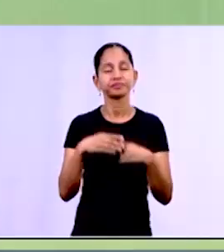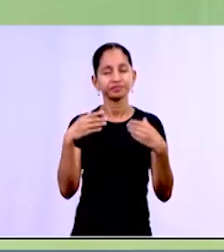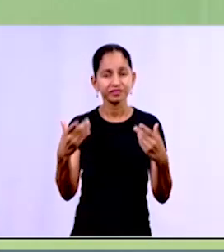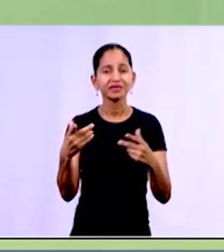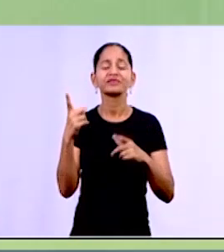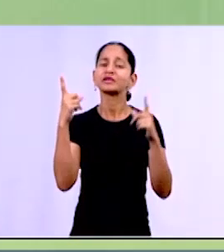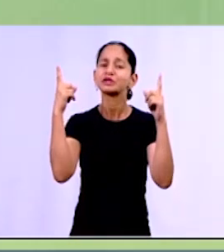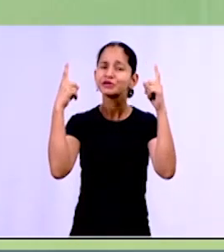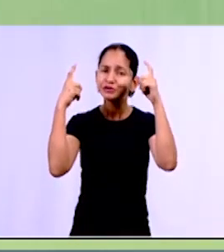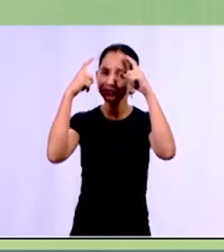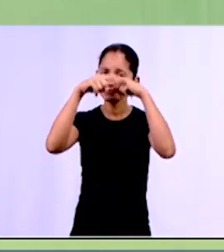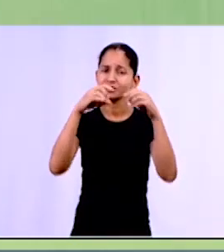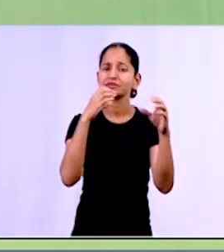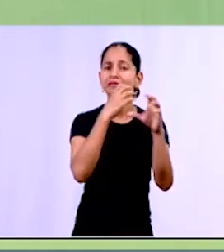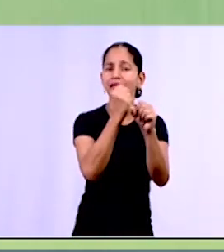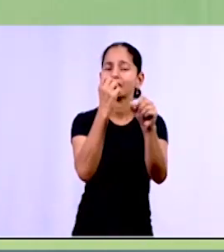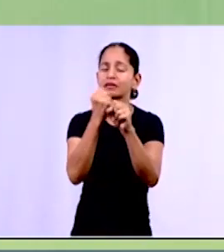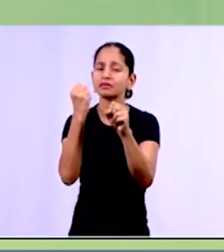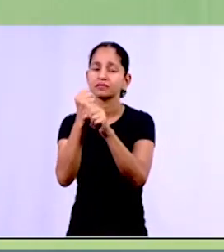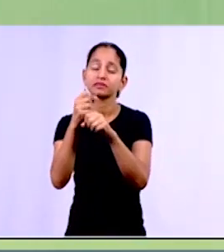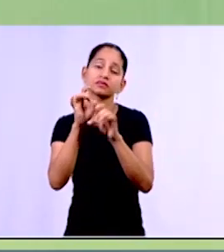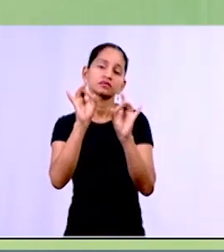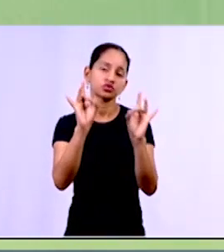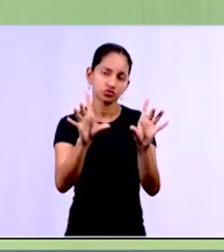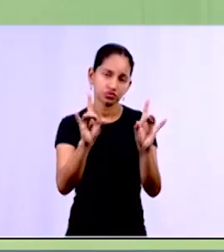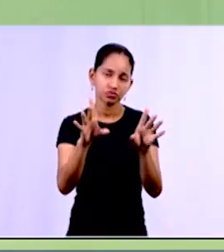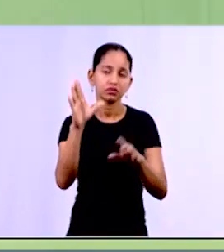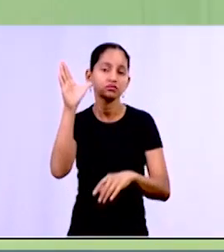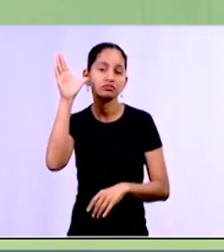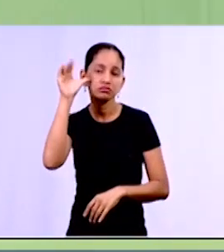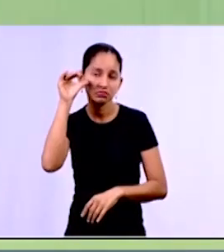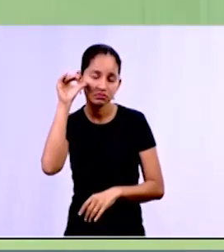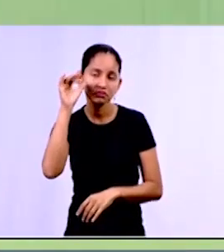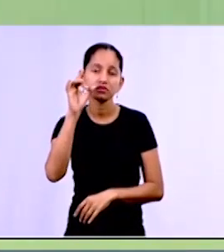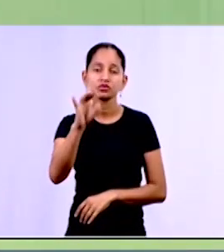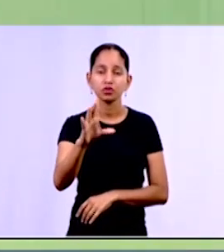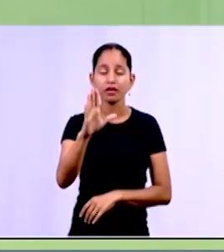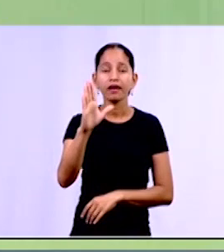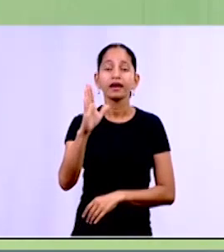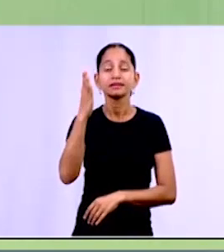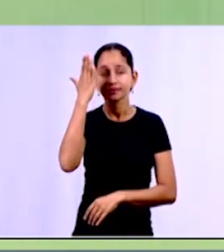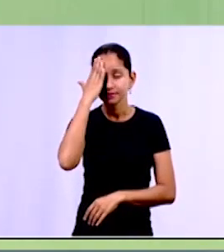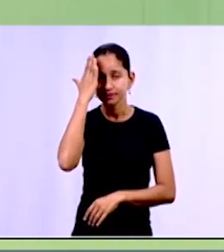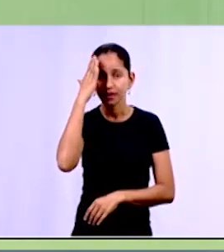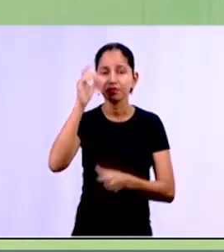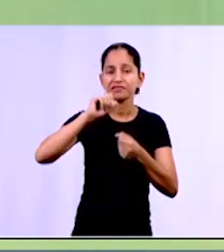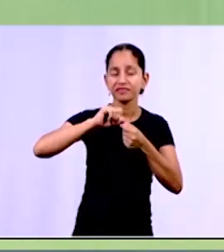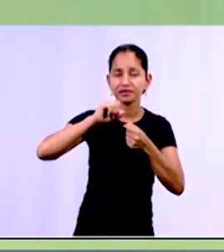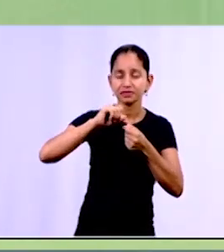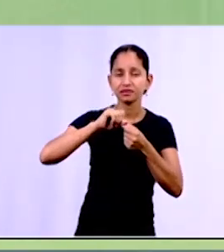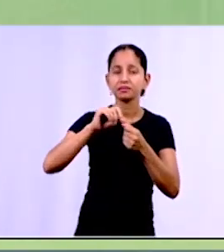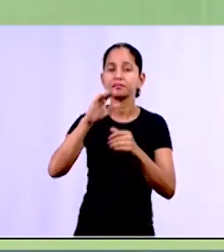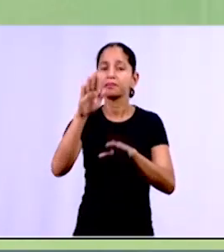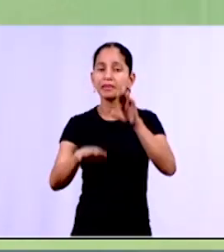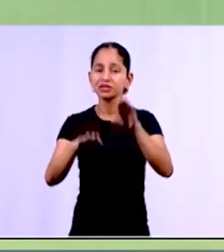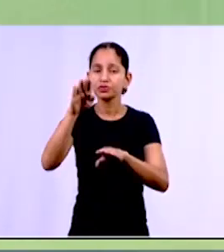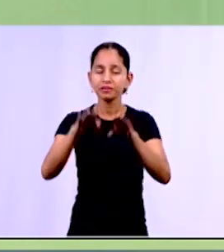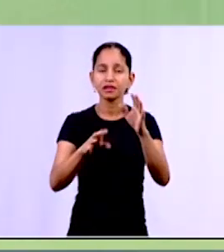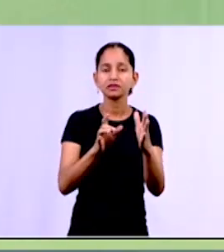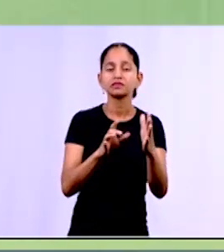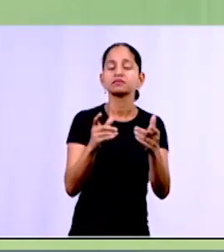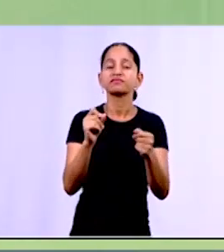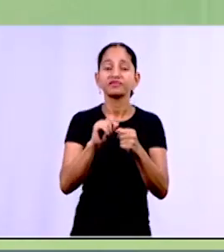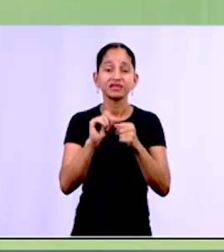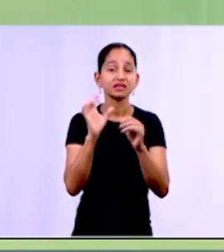Fica até difícil a gente quantificar, mas só para curiosidade, né, ele é capaz de realizar 34 quatrilhões de cálculos